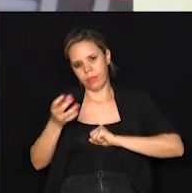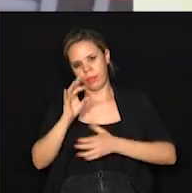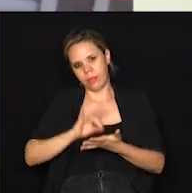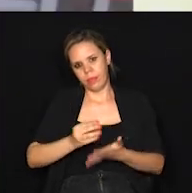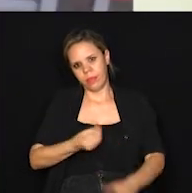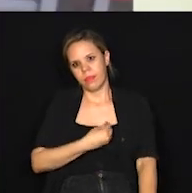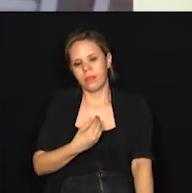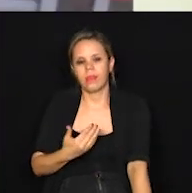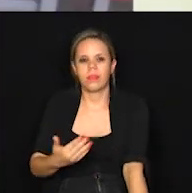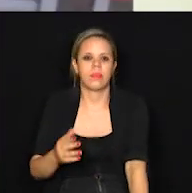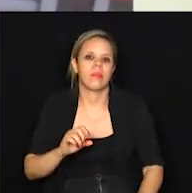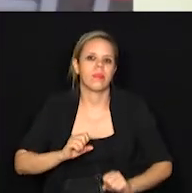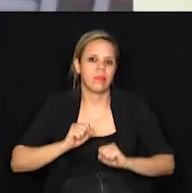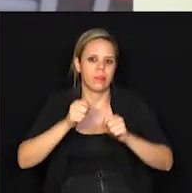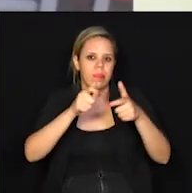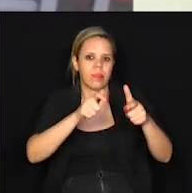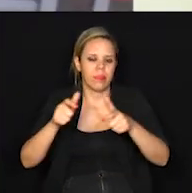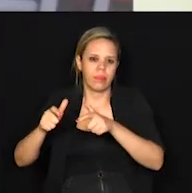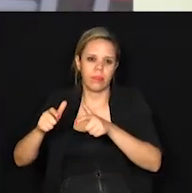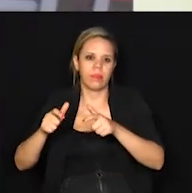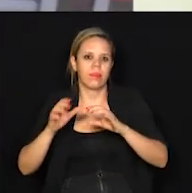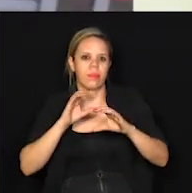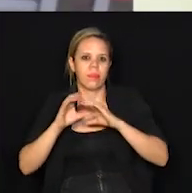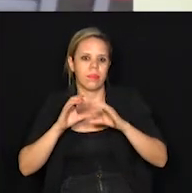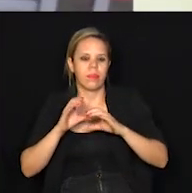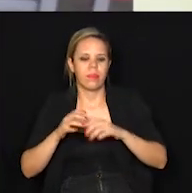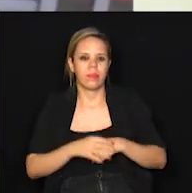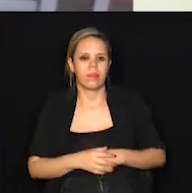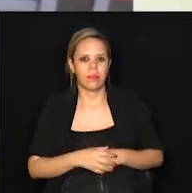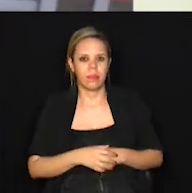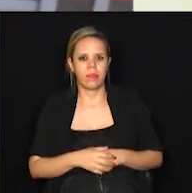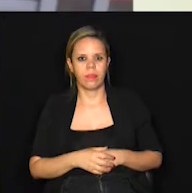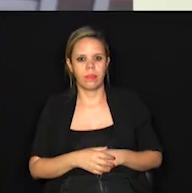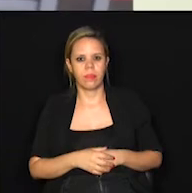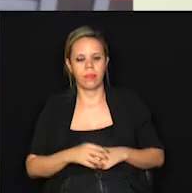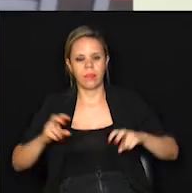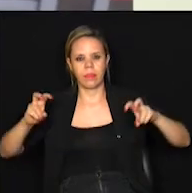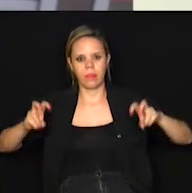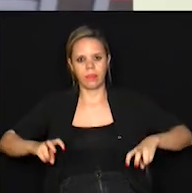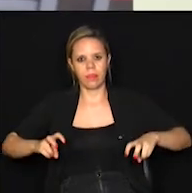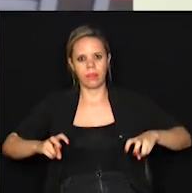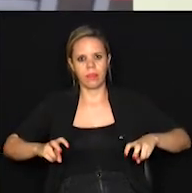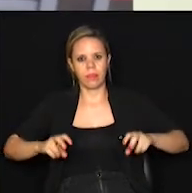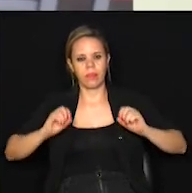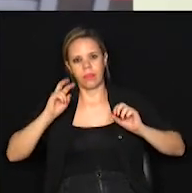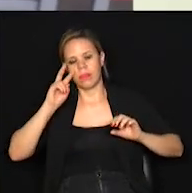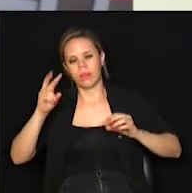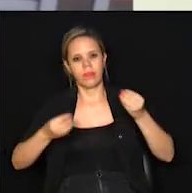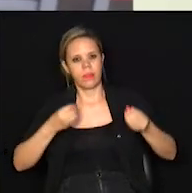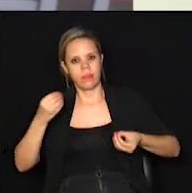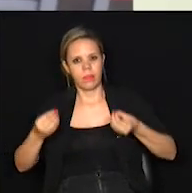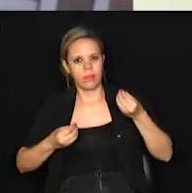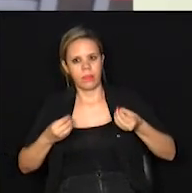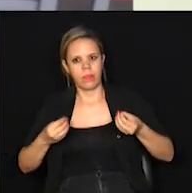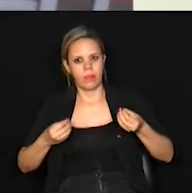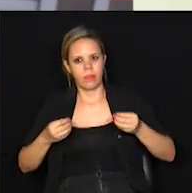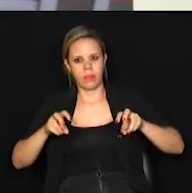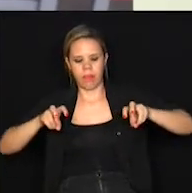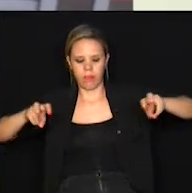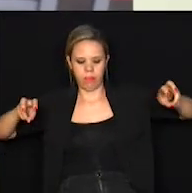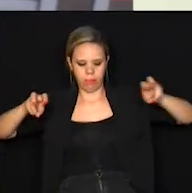informado antes, né, que ele seria emitido, mas é um áudio de uma pessoa que nós entramos em contato através do WhatsApp, uma escola, e ela diz que ela